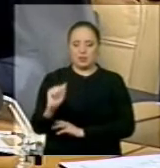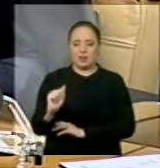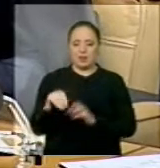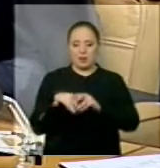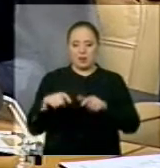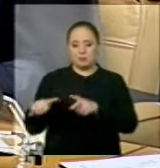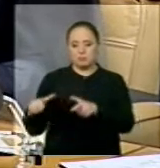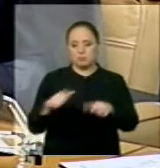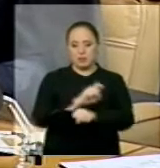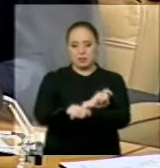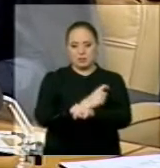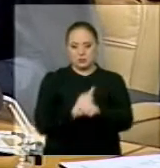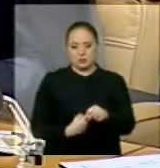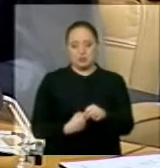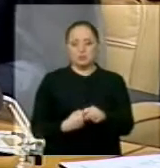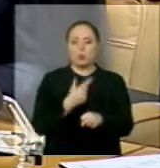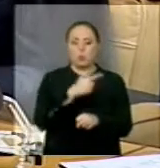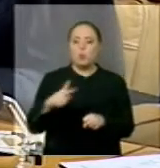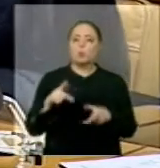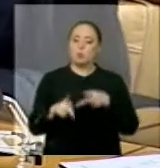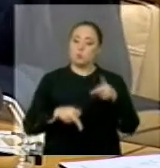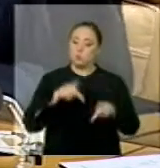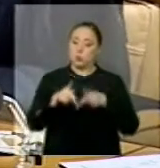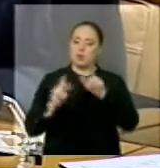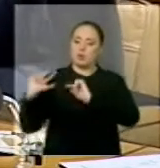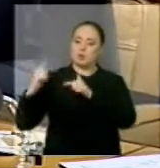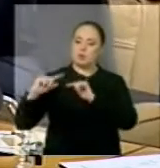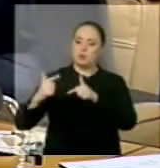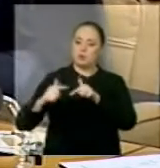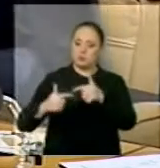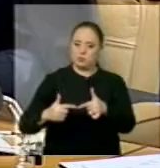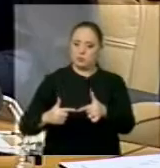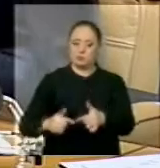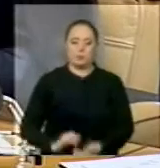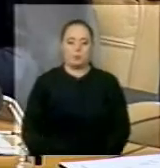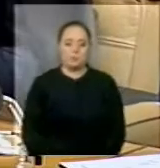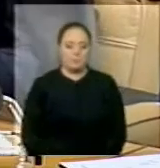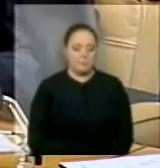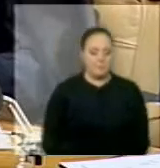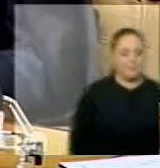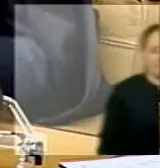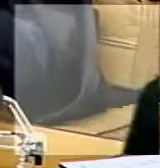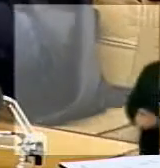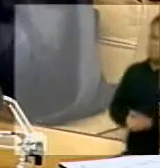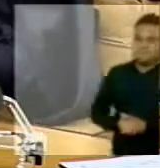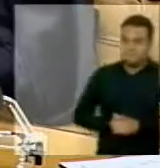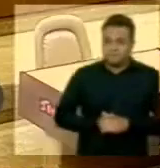terras dos quilombolas e das demais populações tradicionais, e eu o faço nos seguintes